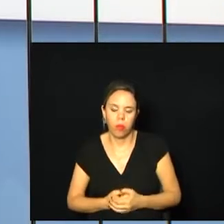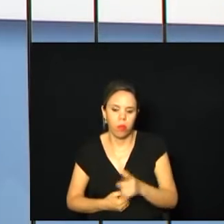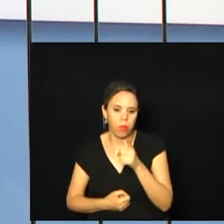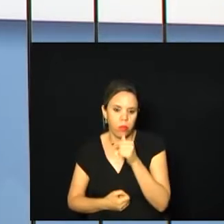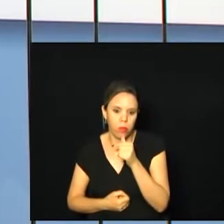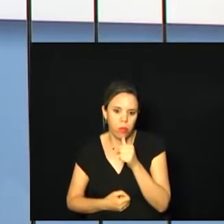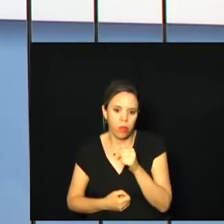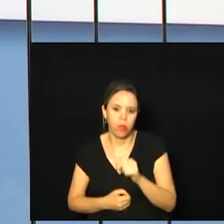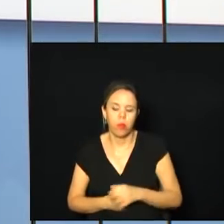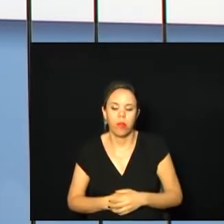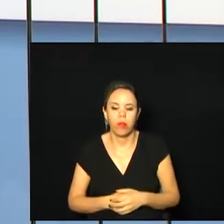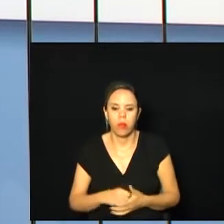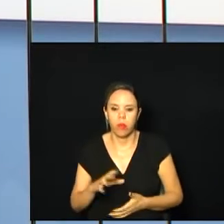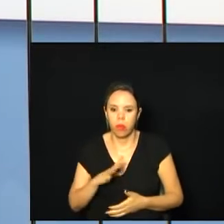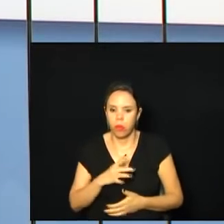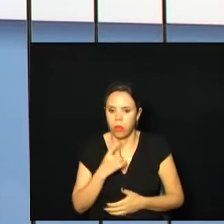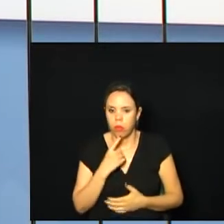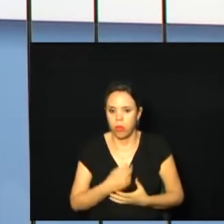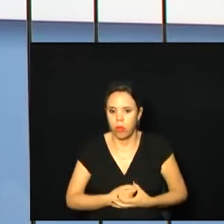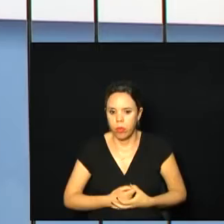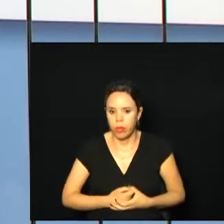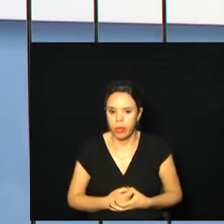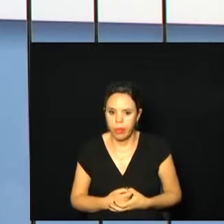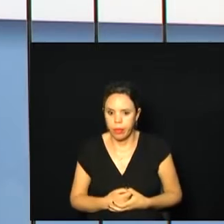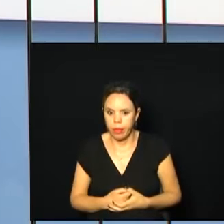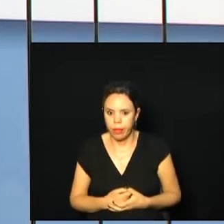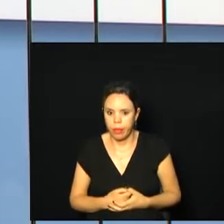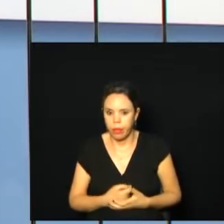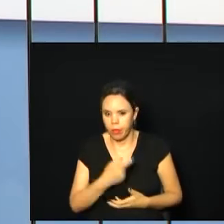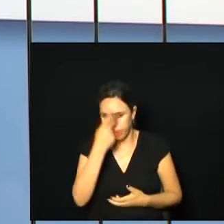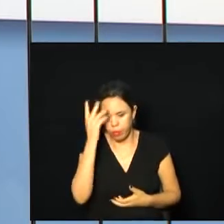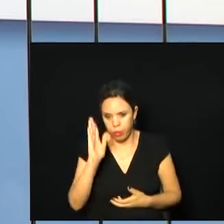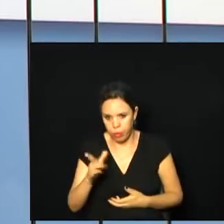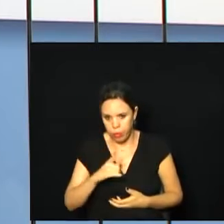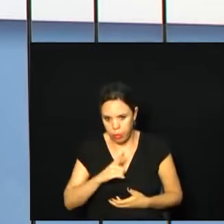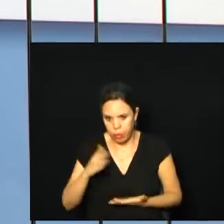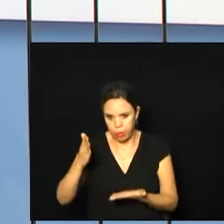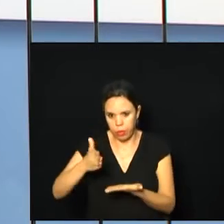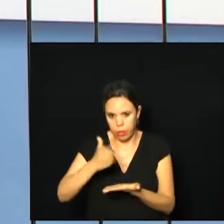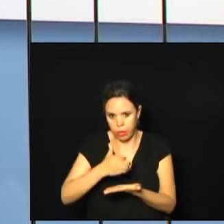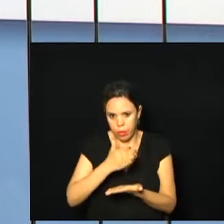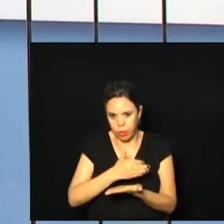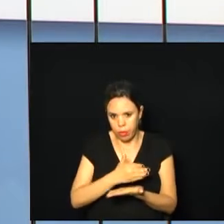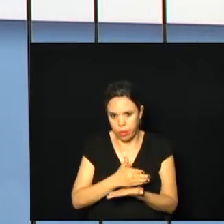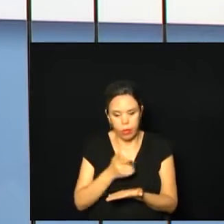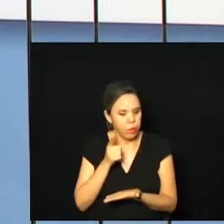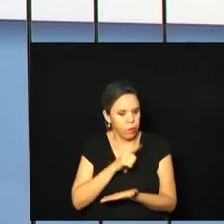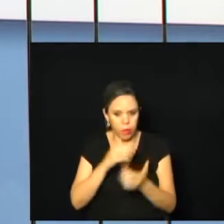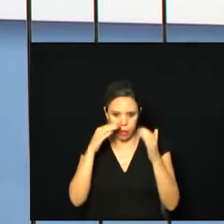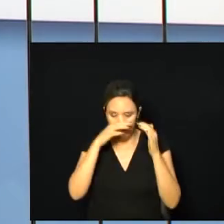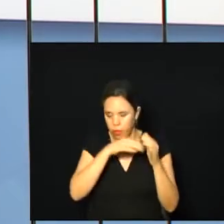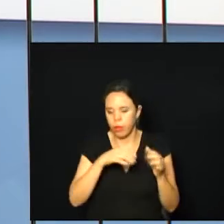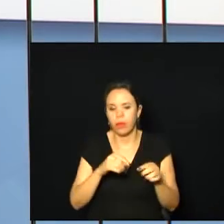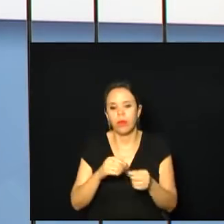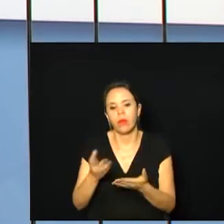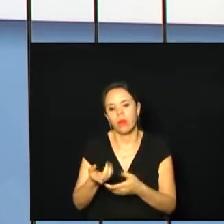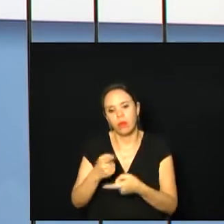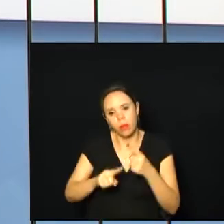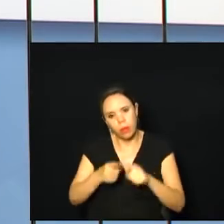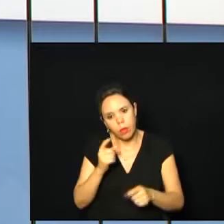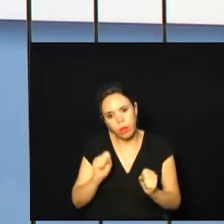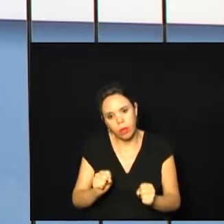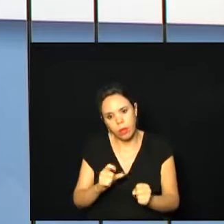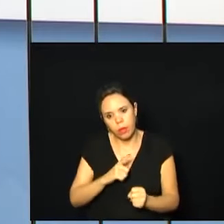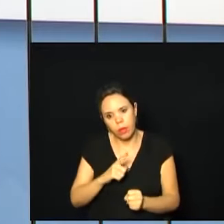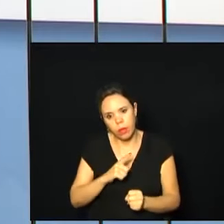e saneamento aqui da cidade de Campinas. Para aqueles que já tinham um parcelamento e não cumpriu o acordo, também